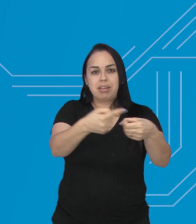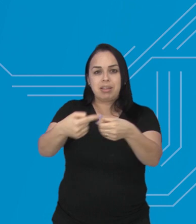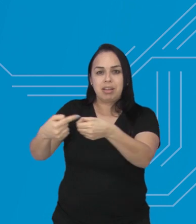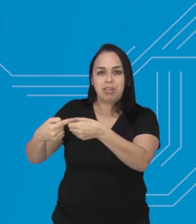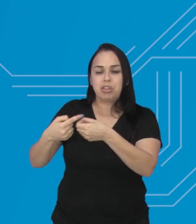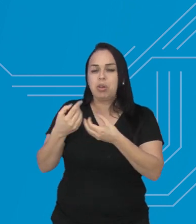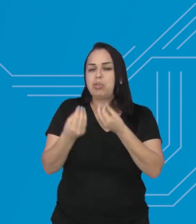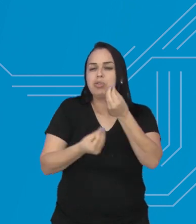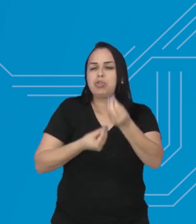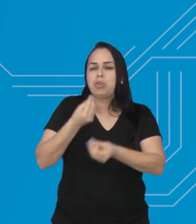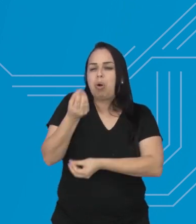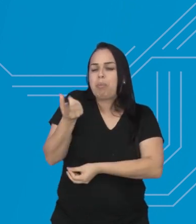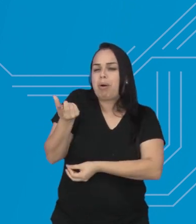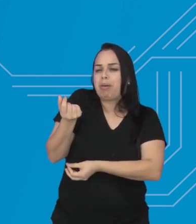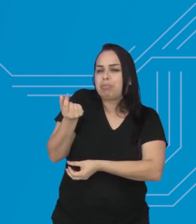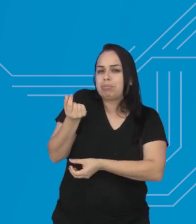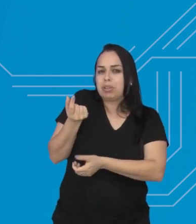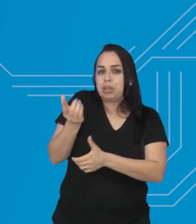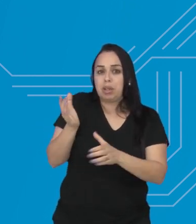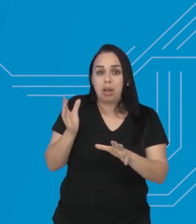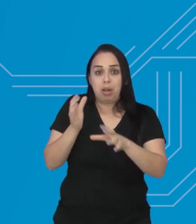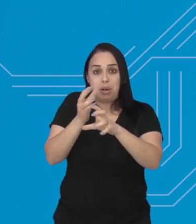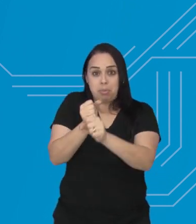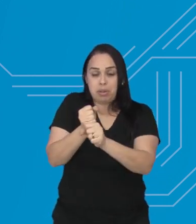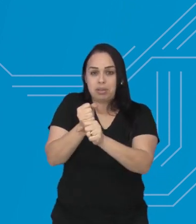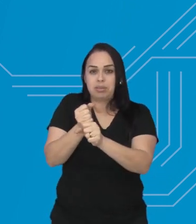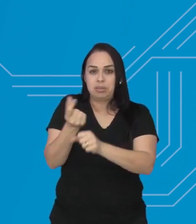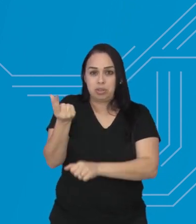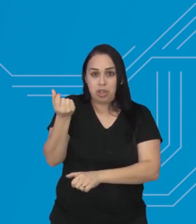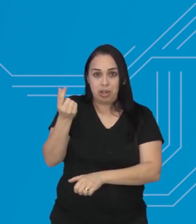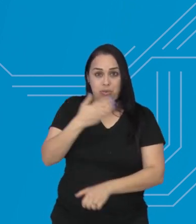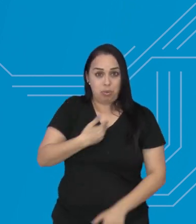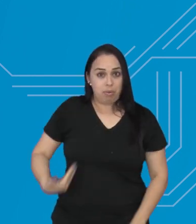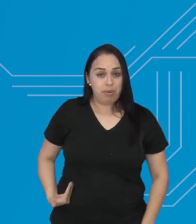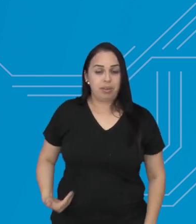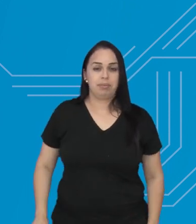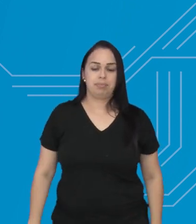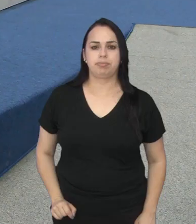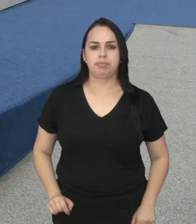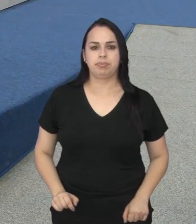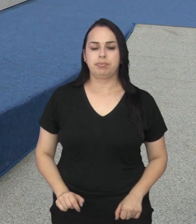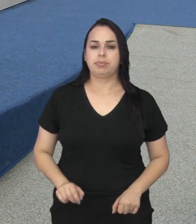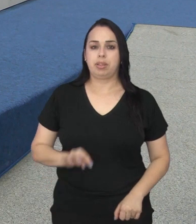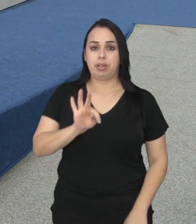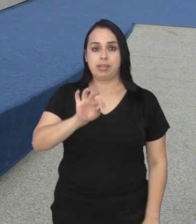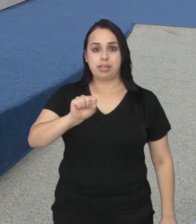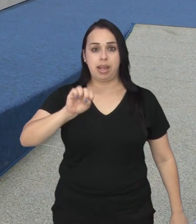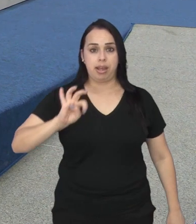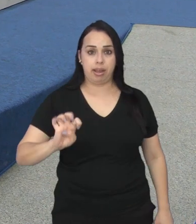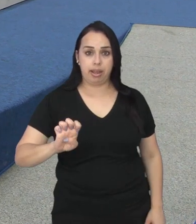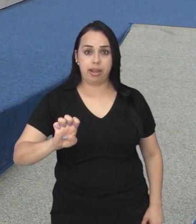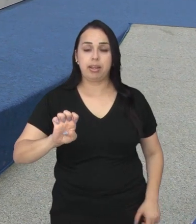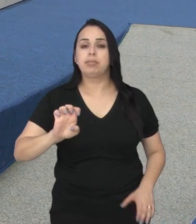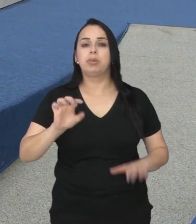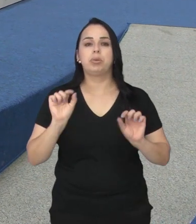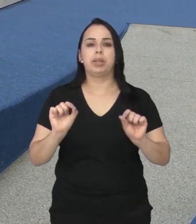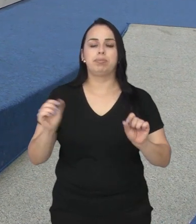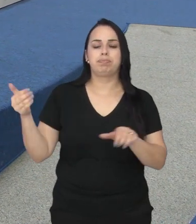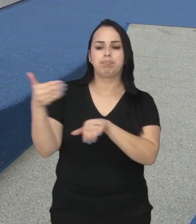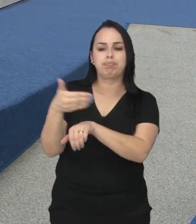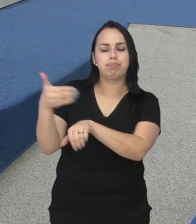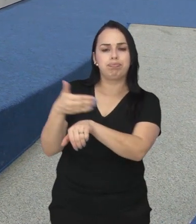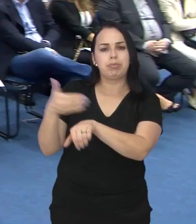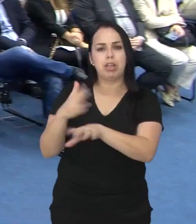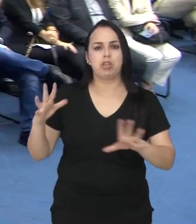municipais sobre a prestação de contas sobre os recursos públicos. Confira. O Tribunal de Contas do Estado reuniu na